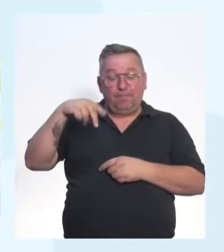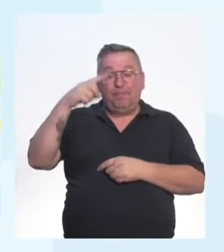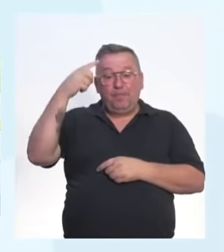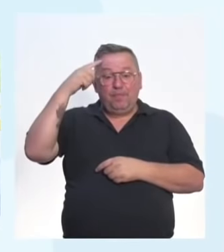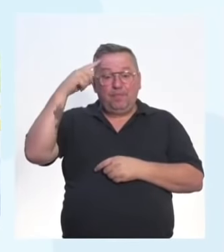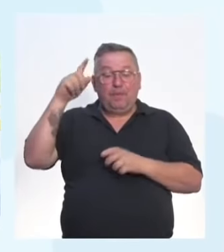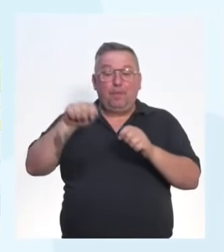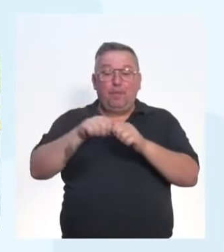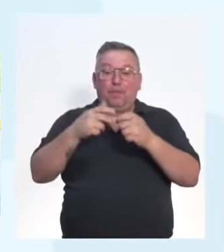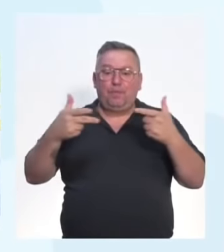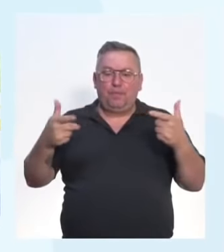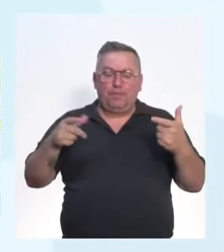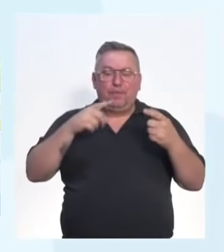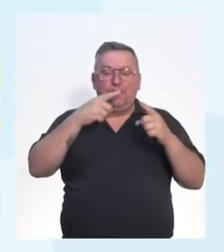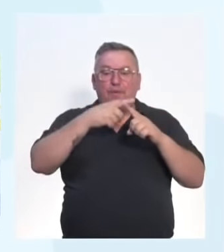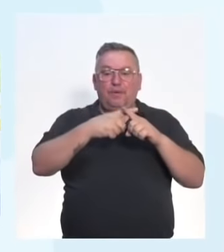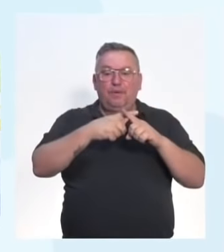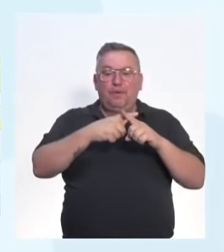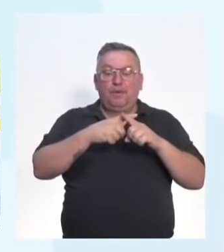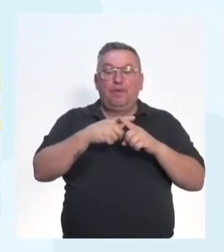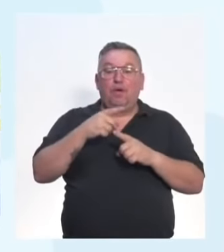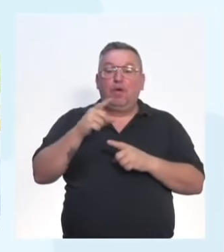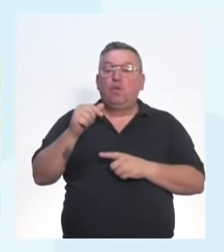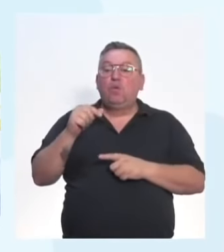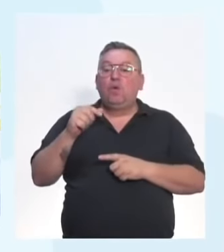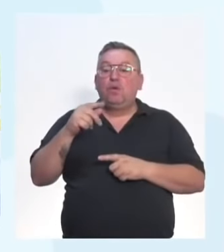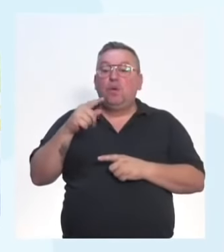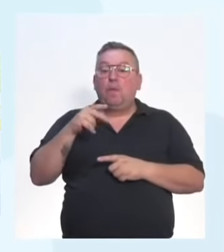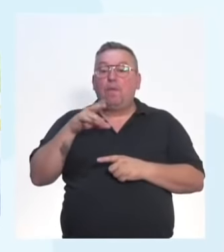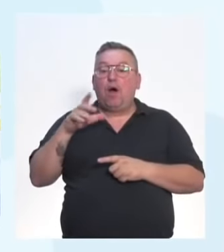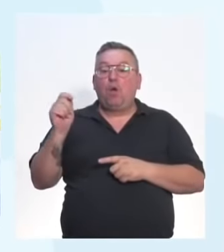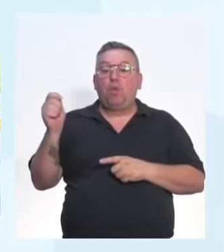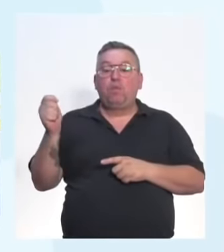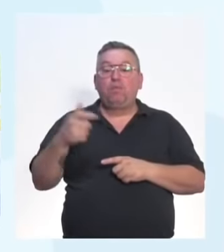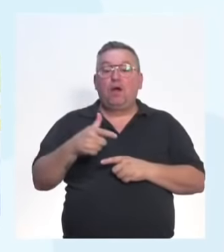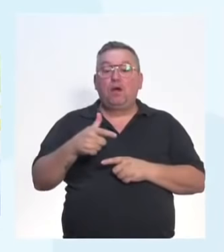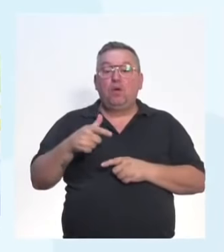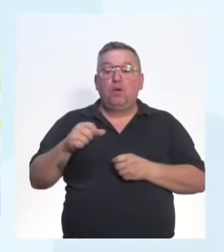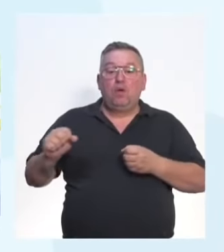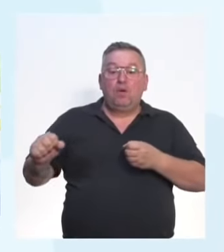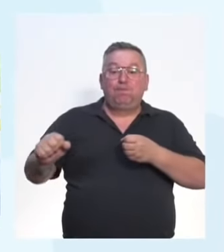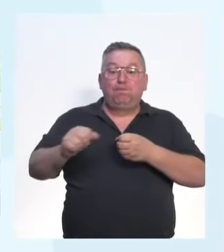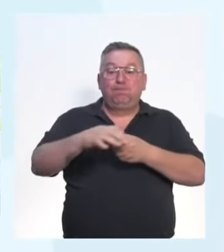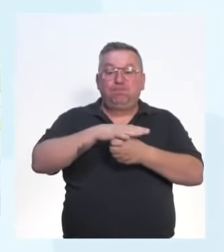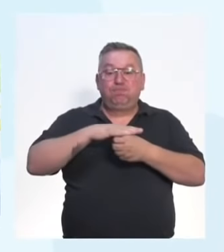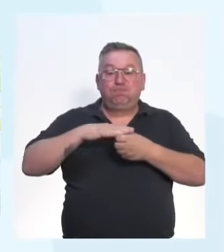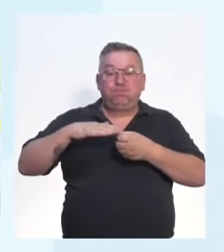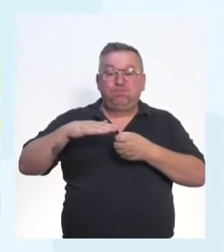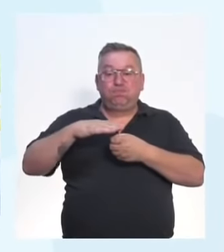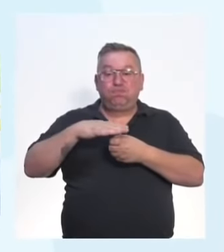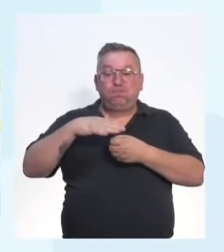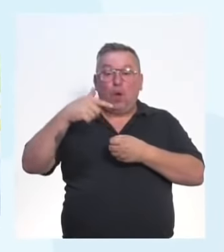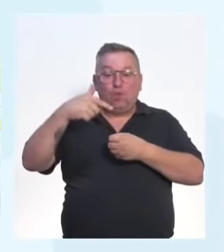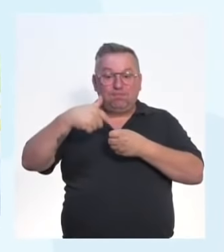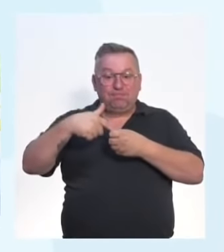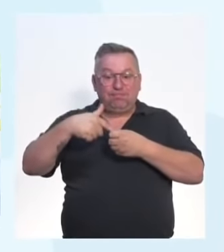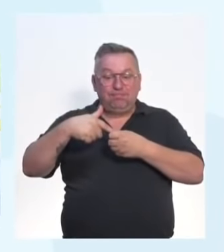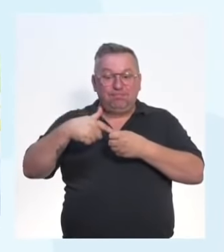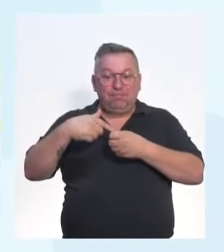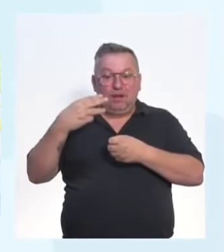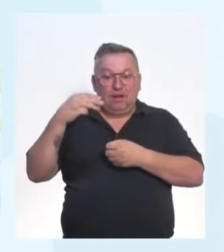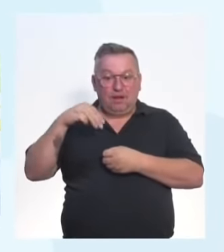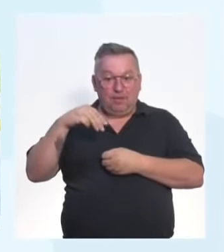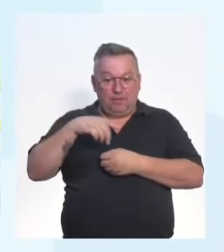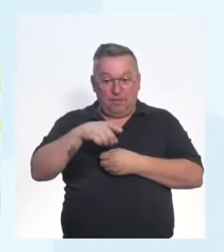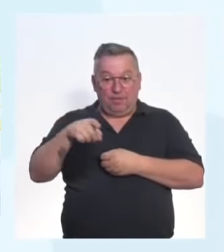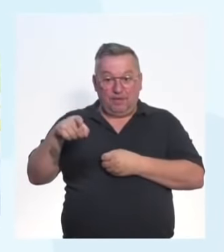de produto de multiplicação, quanto que o Paulo gastou para reabastecer o carro. 3